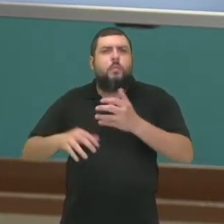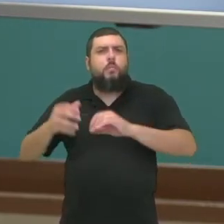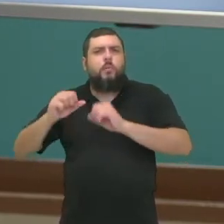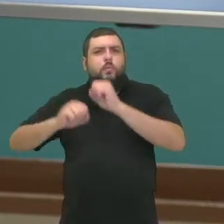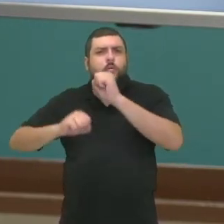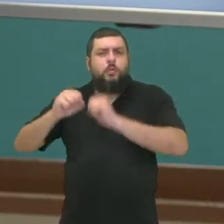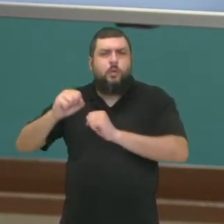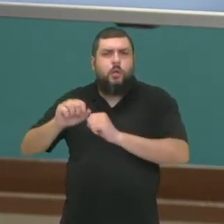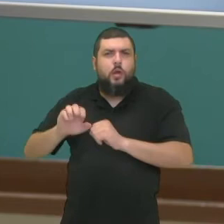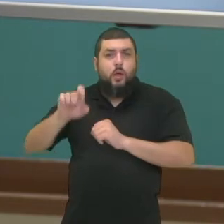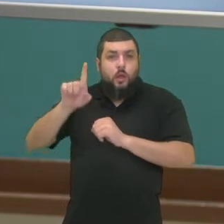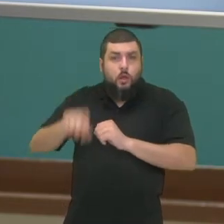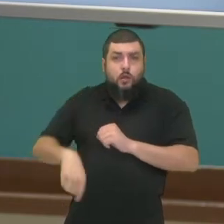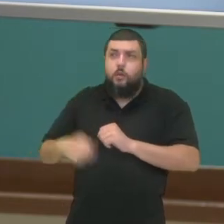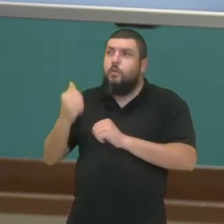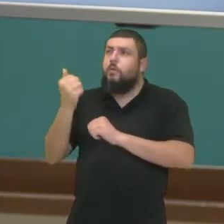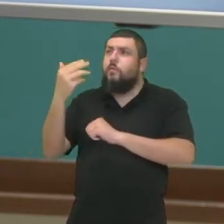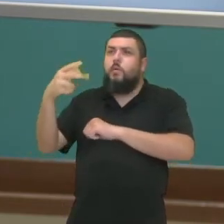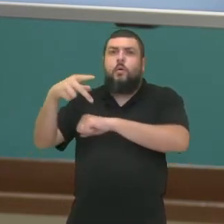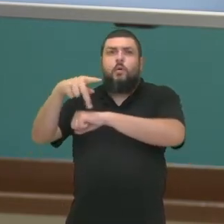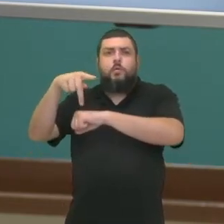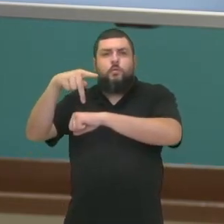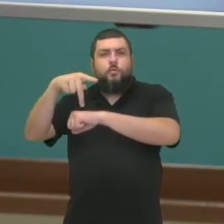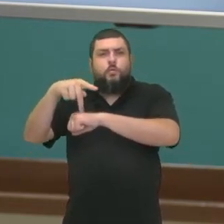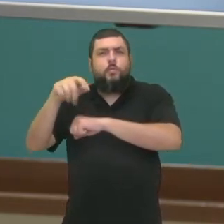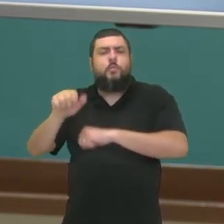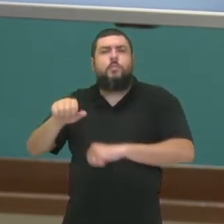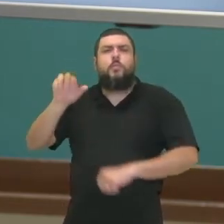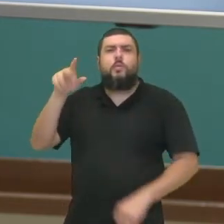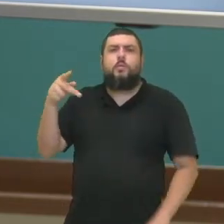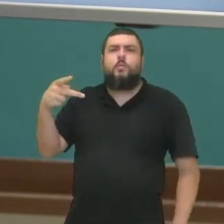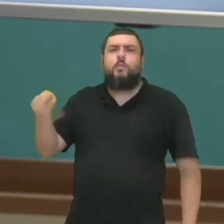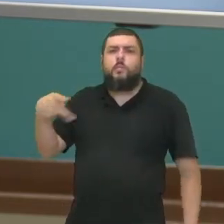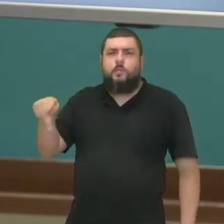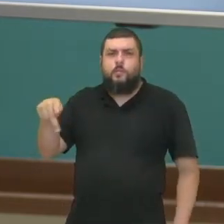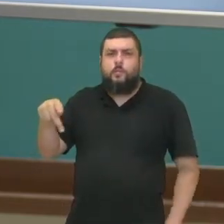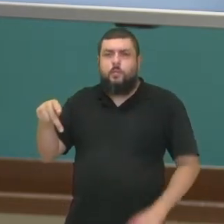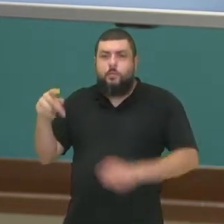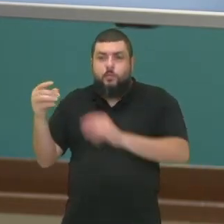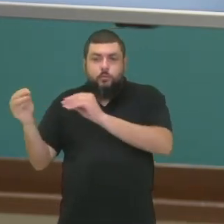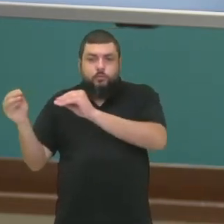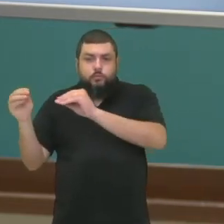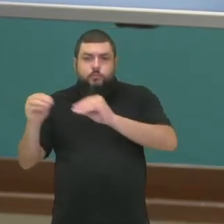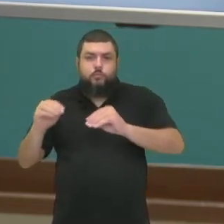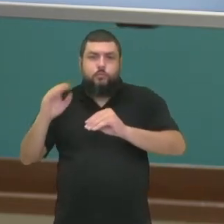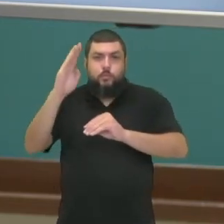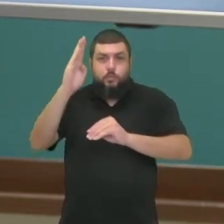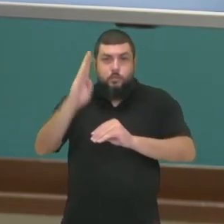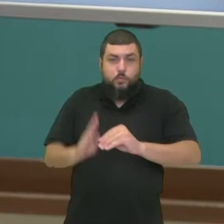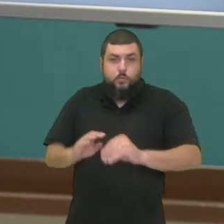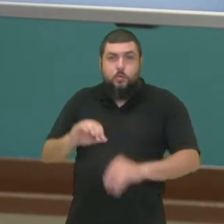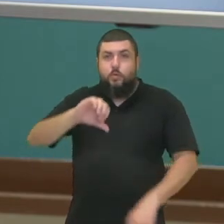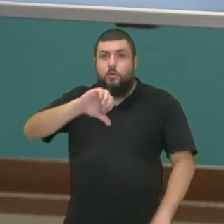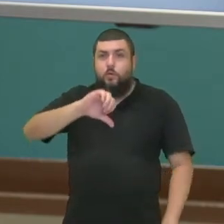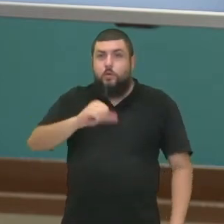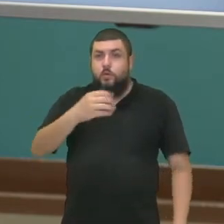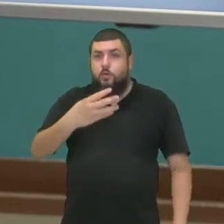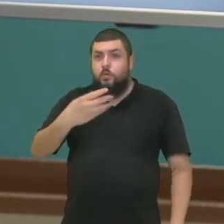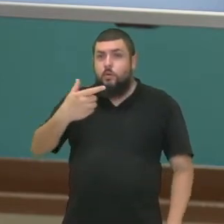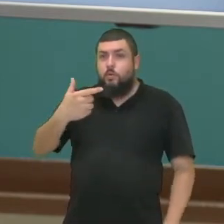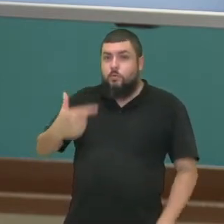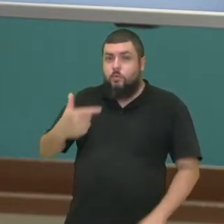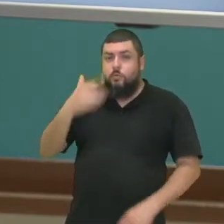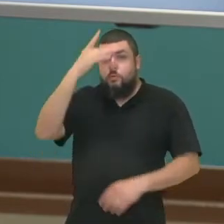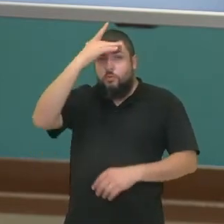imigrantes com predominância de paraguaios. Fiscais resgataram 942 pessoas em situação